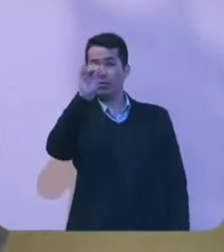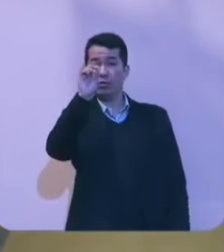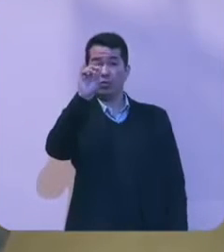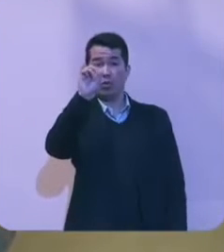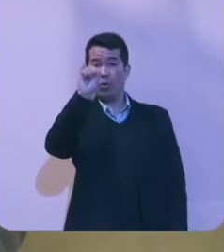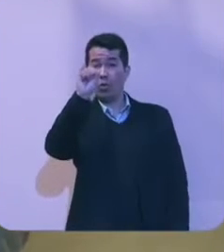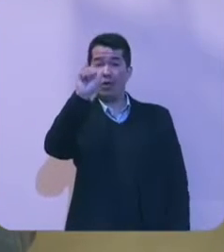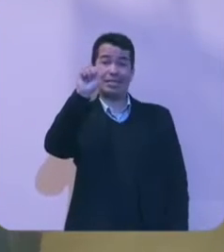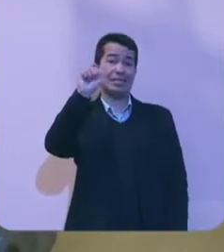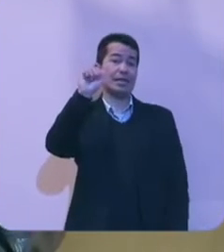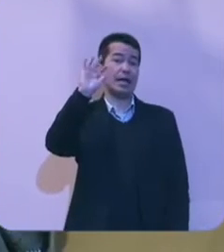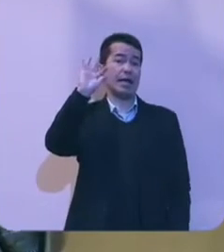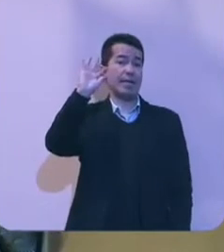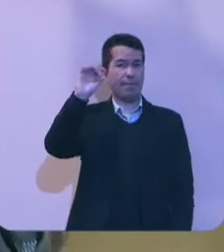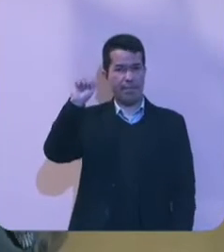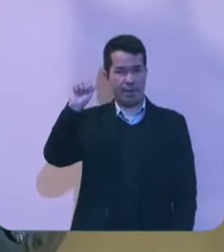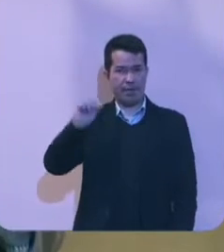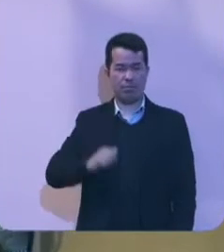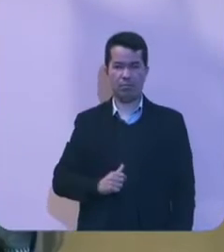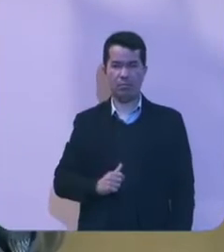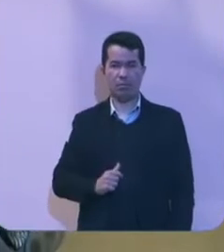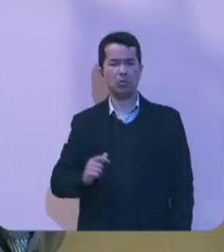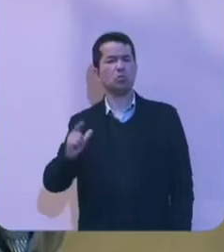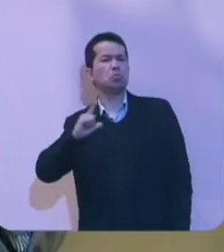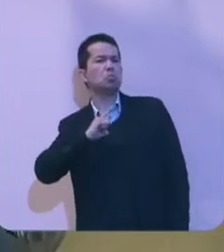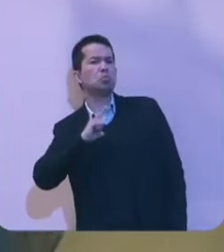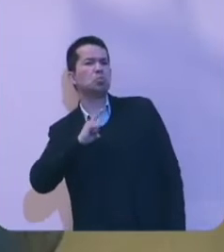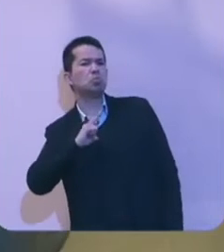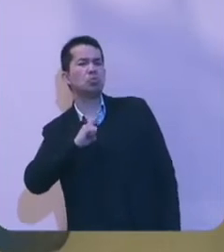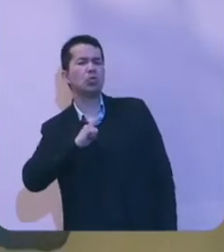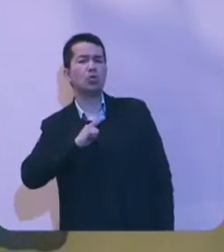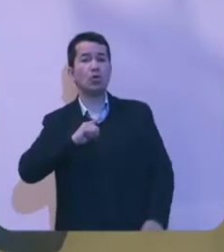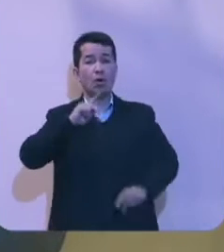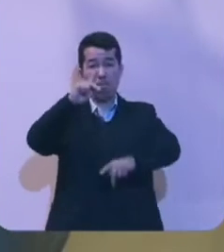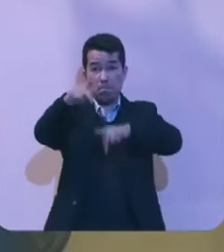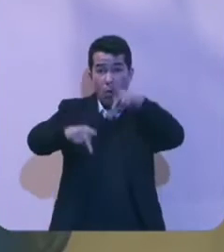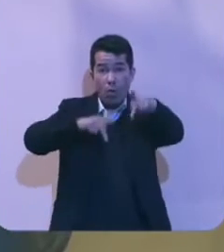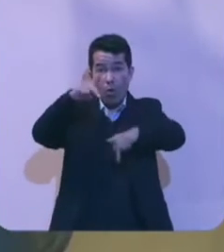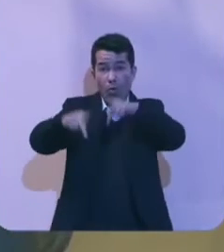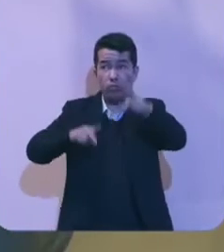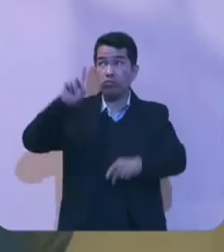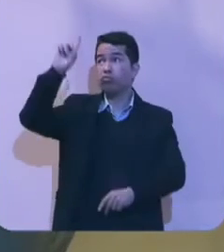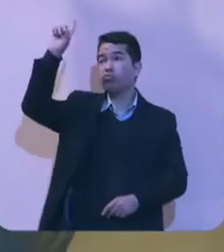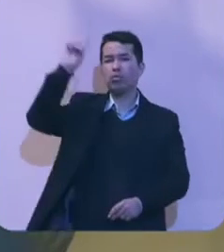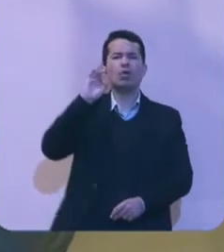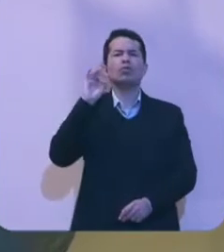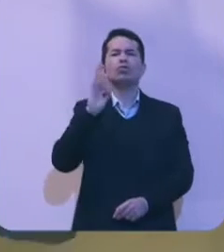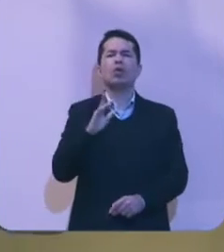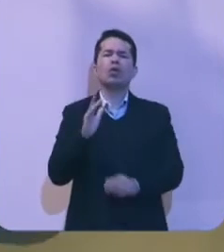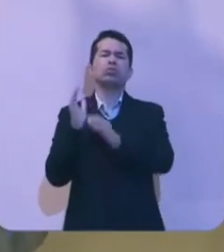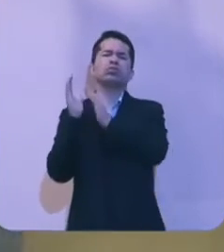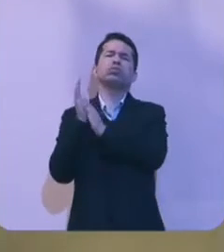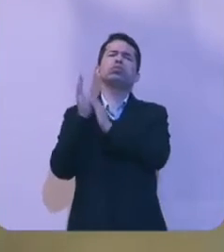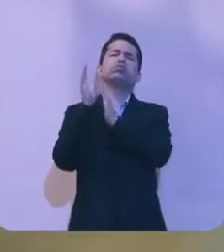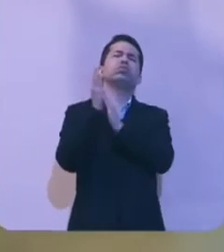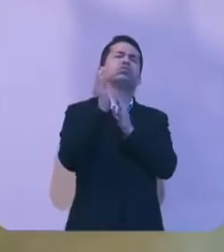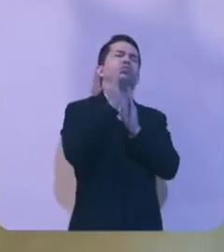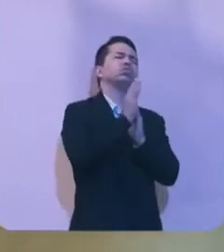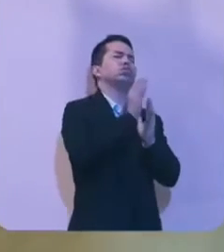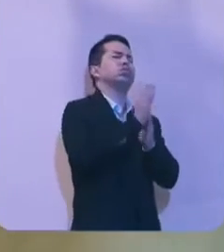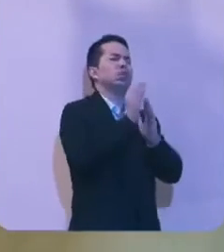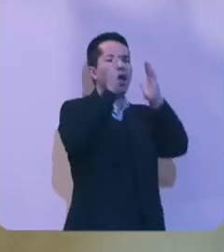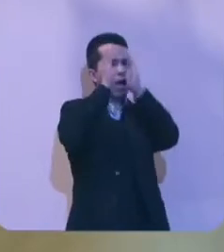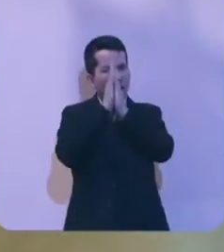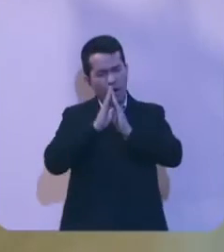adorava, sem que eles necessitassem usar sequer uma arma. Nem entraram na